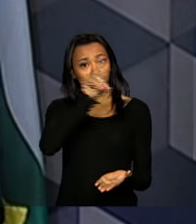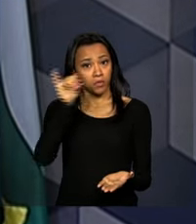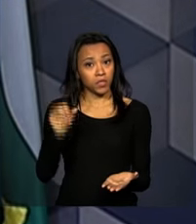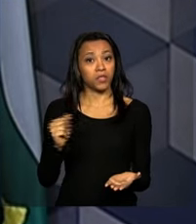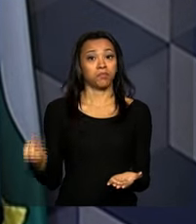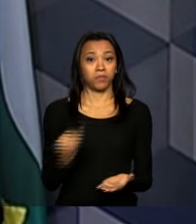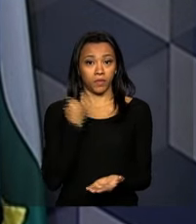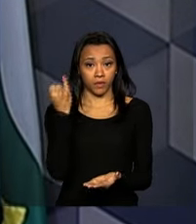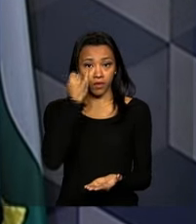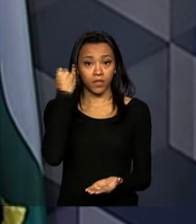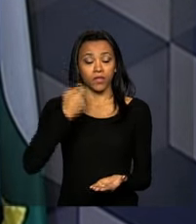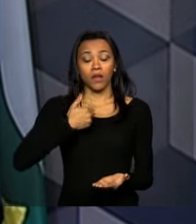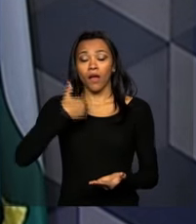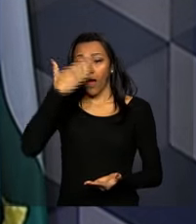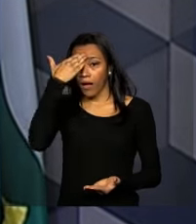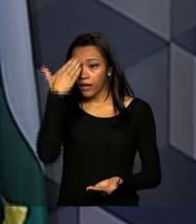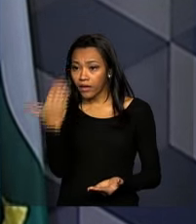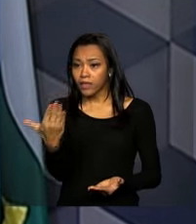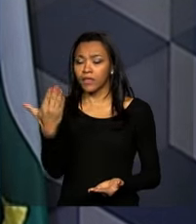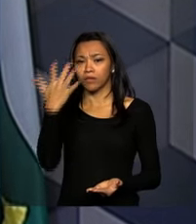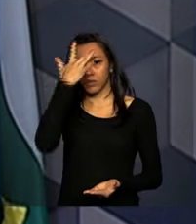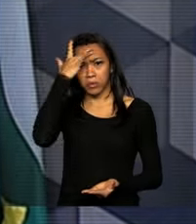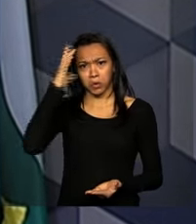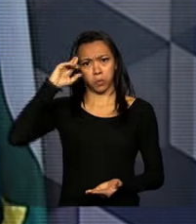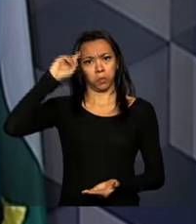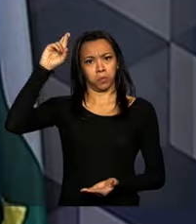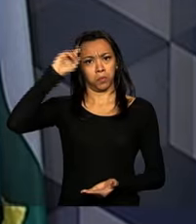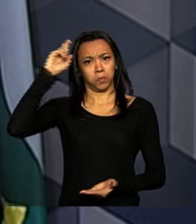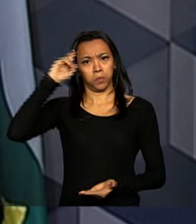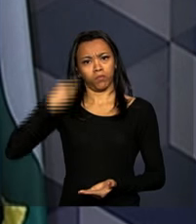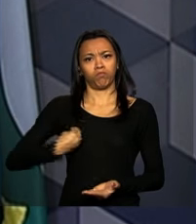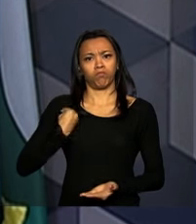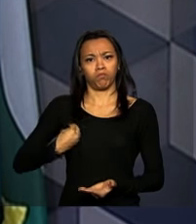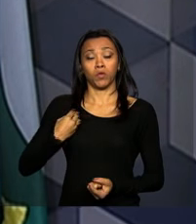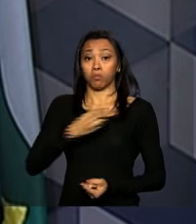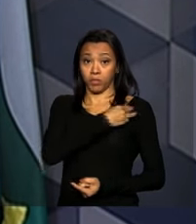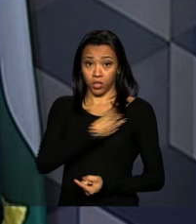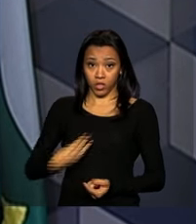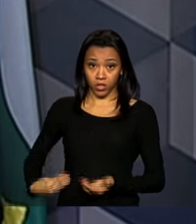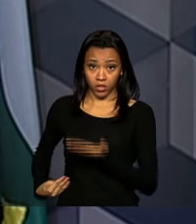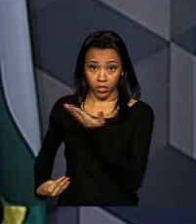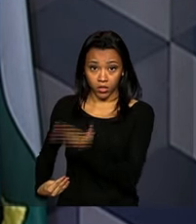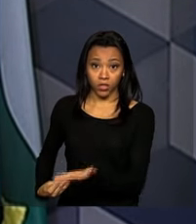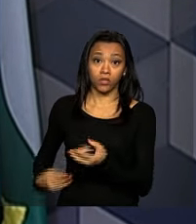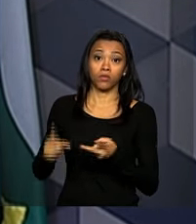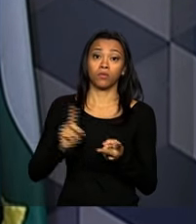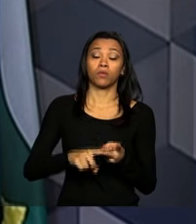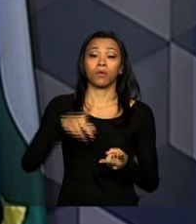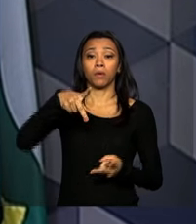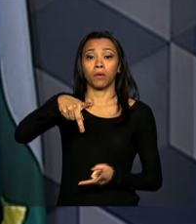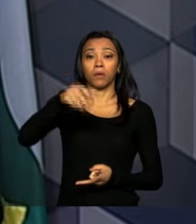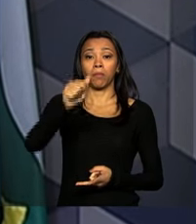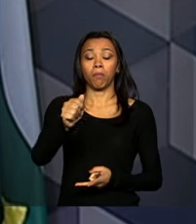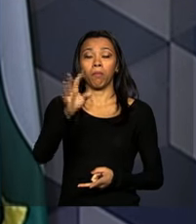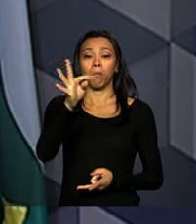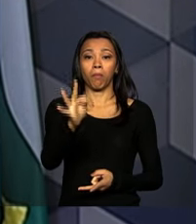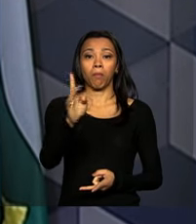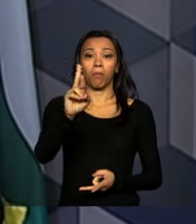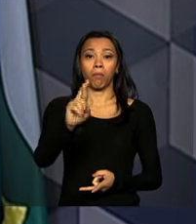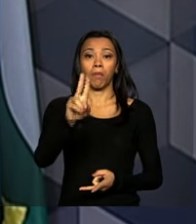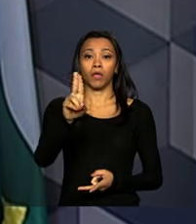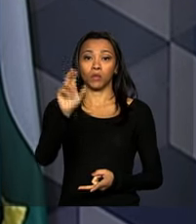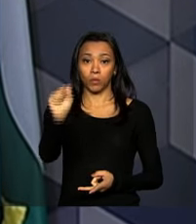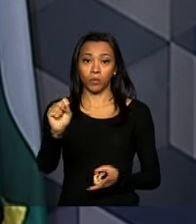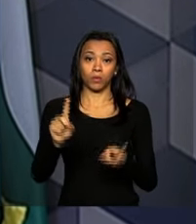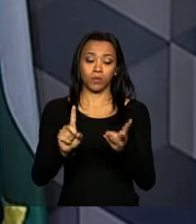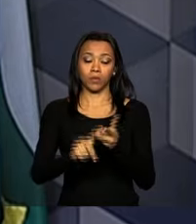aqui a presença das autoridades, do ministro Patrus, do ministro Helder, do presidente